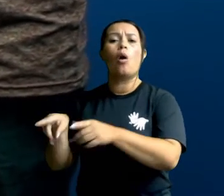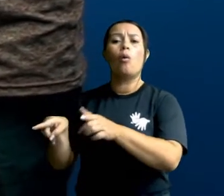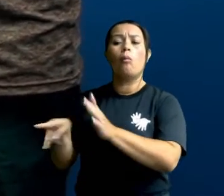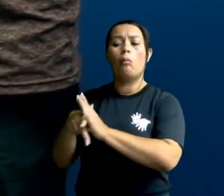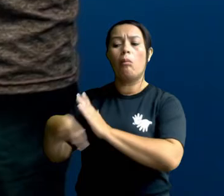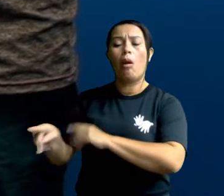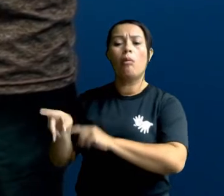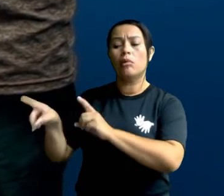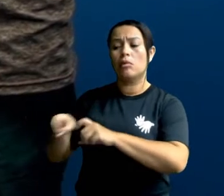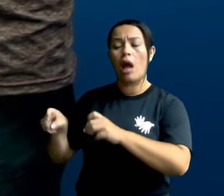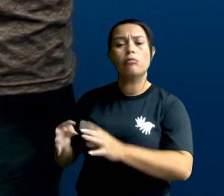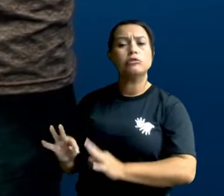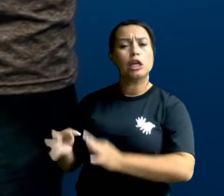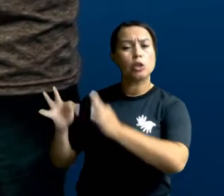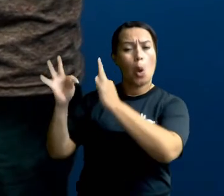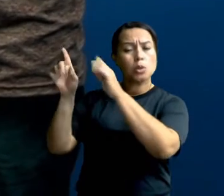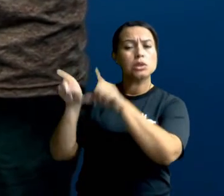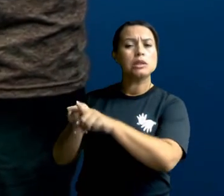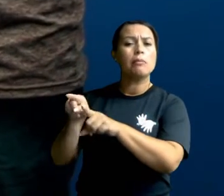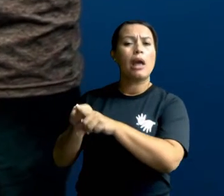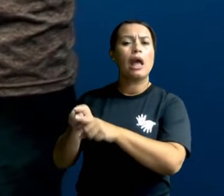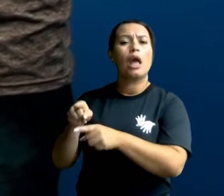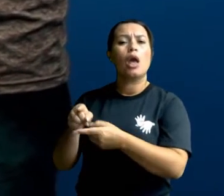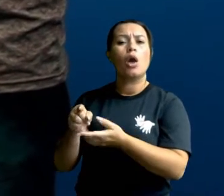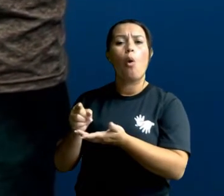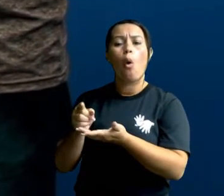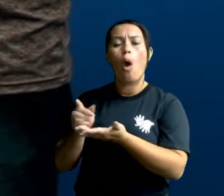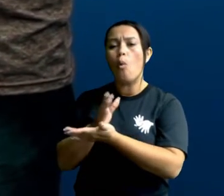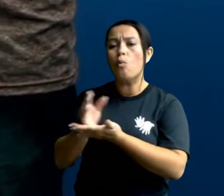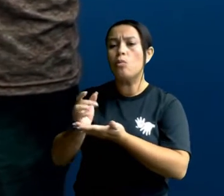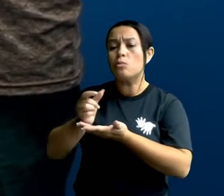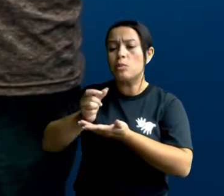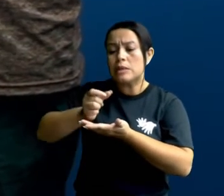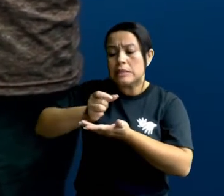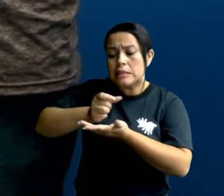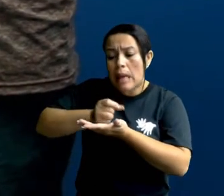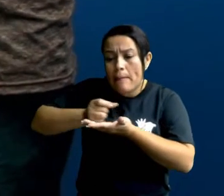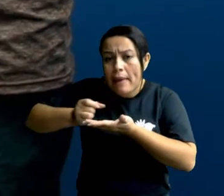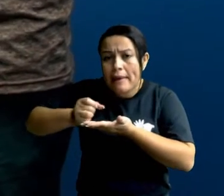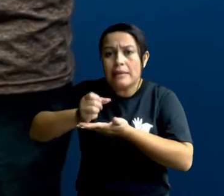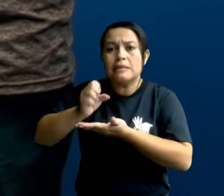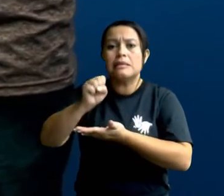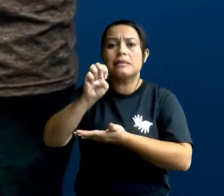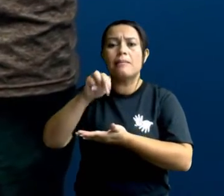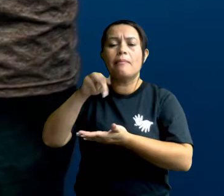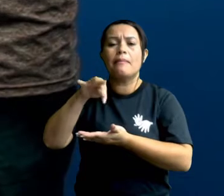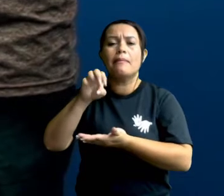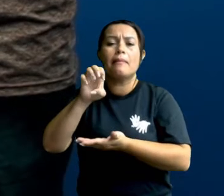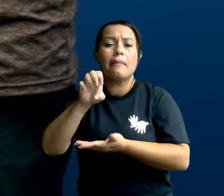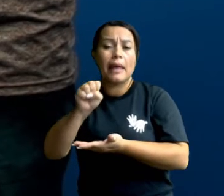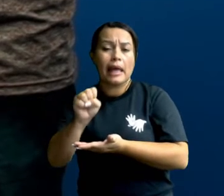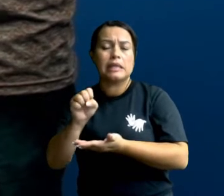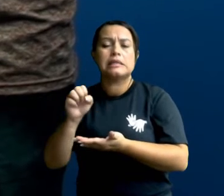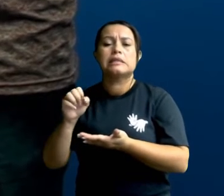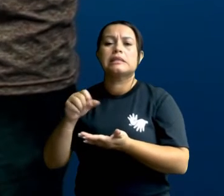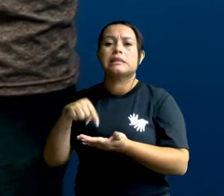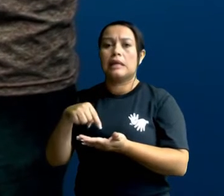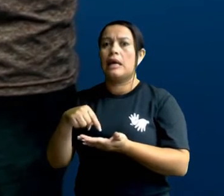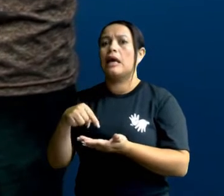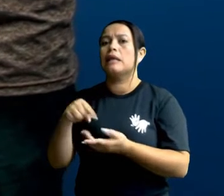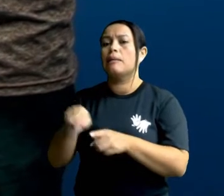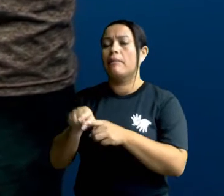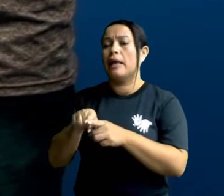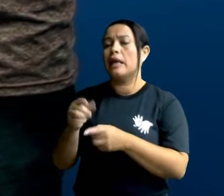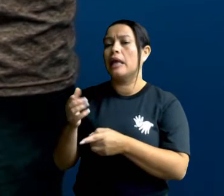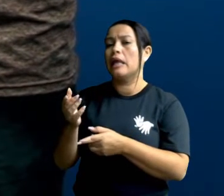incluía tecnologia nas sementes mais resistentes, que sofriam menos com